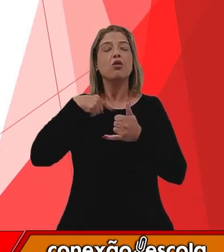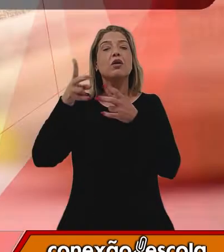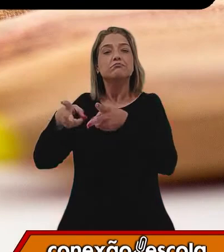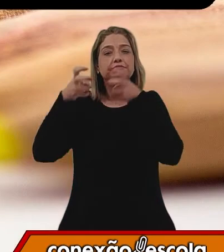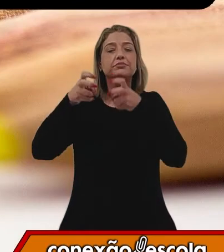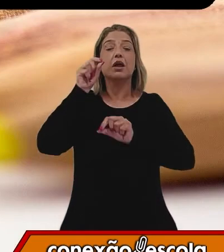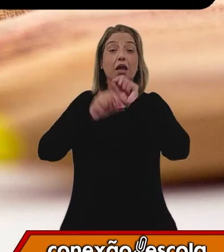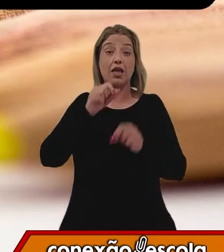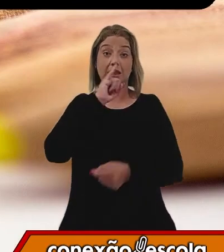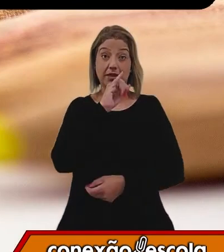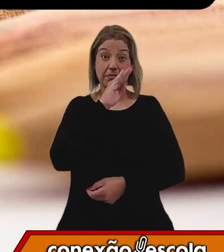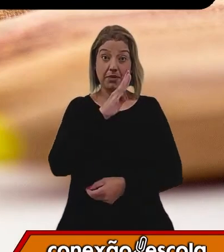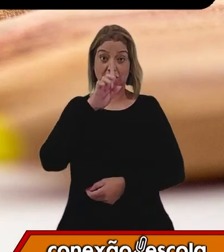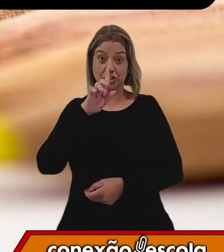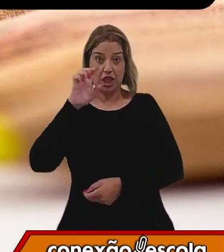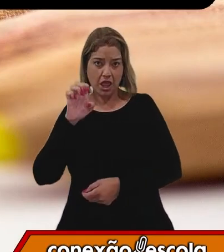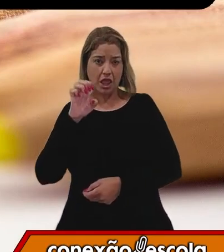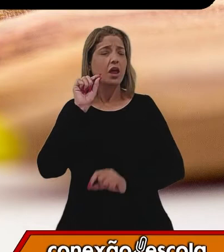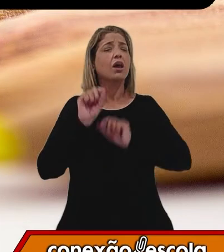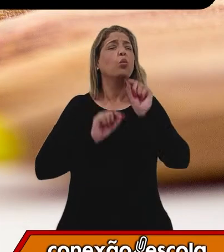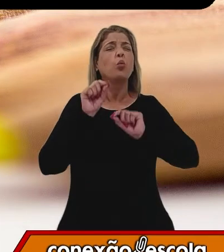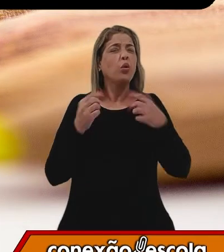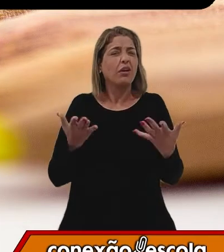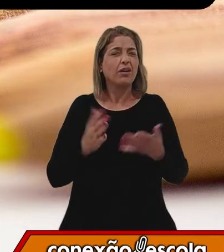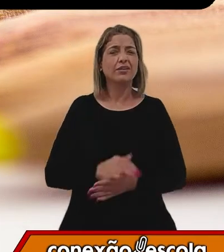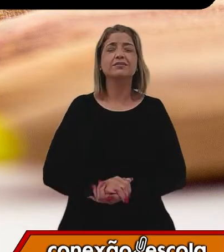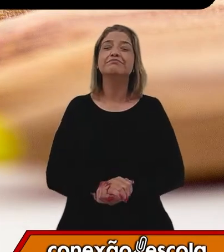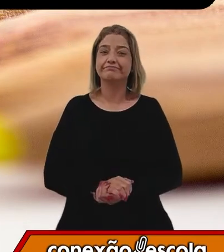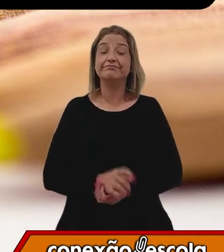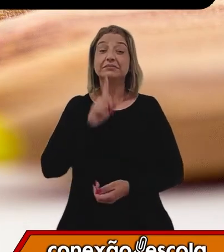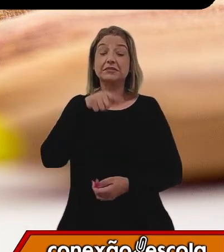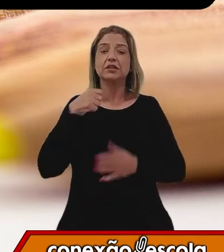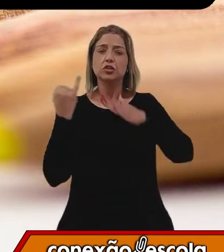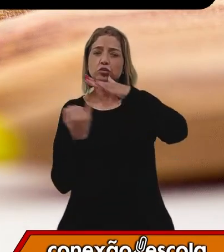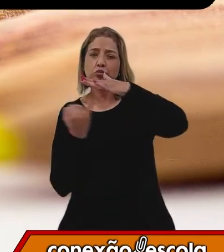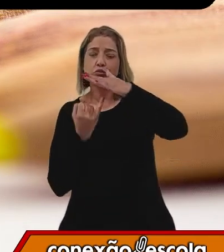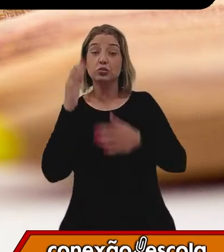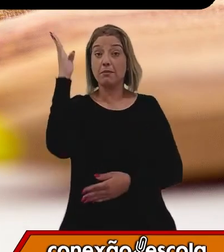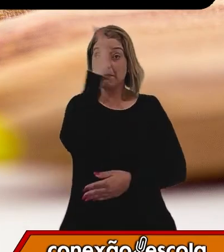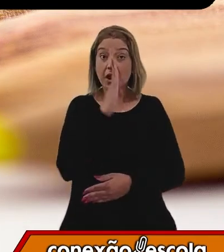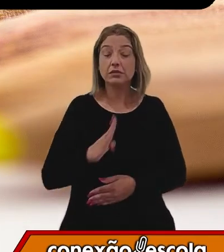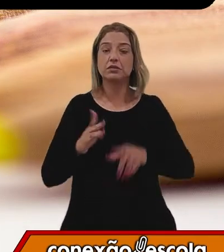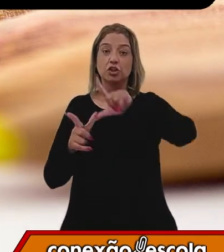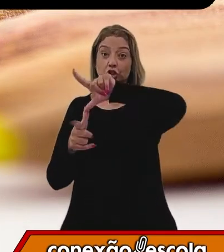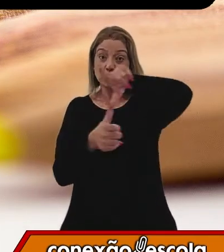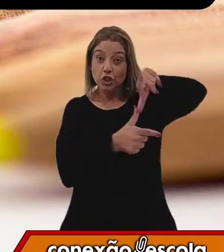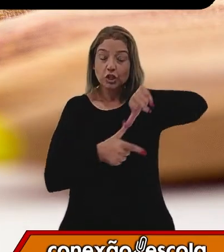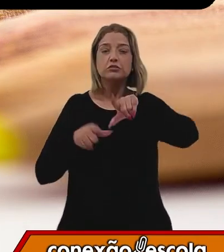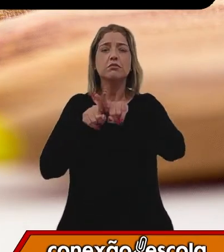do IBGE. IBGE, o que é isso? É um Instituto Brasileiro de Geografia